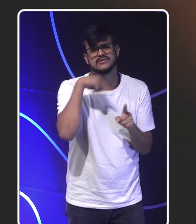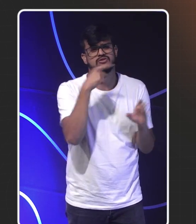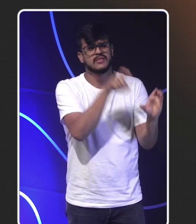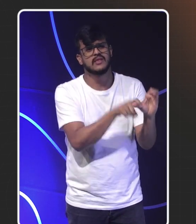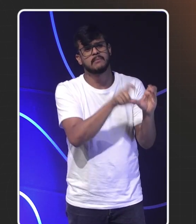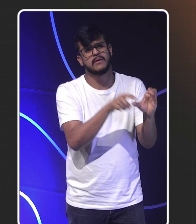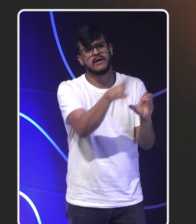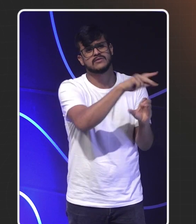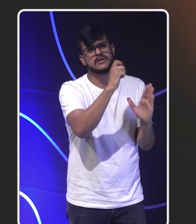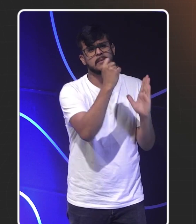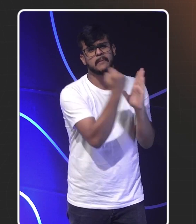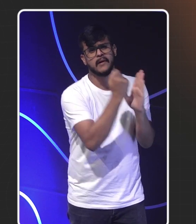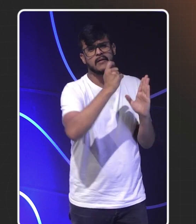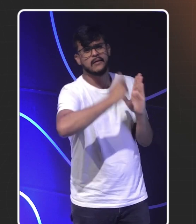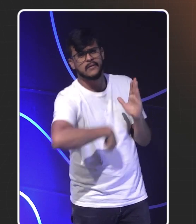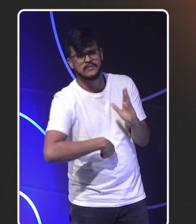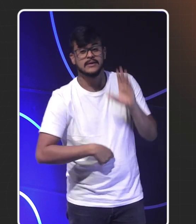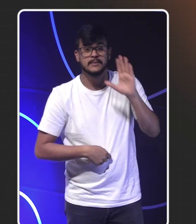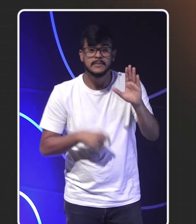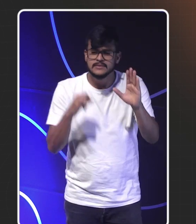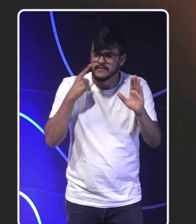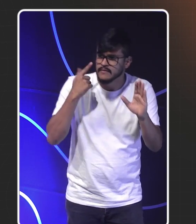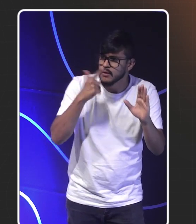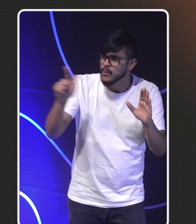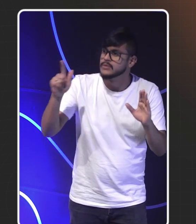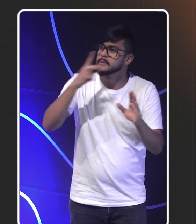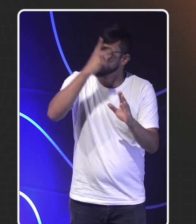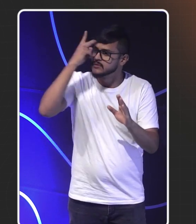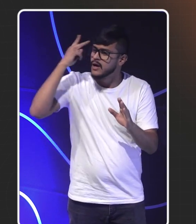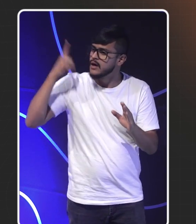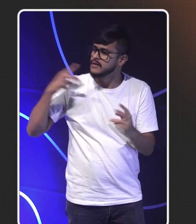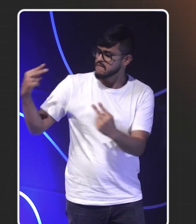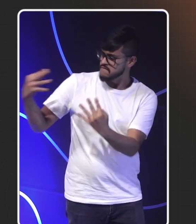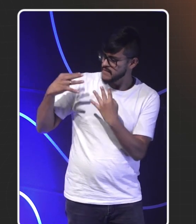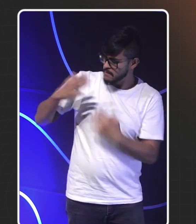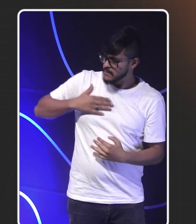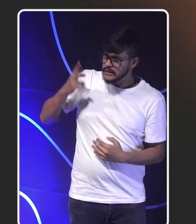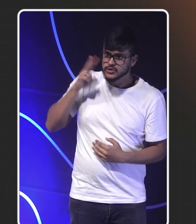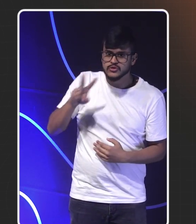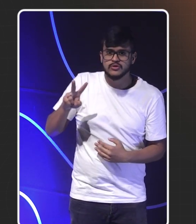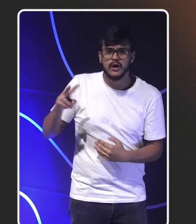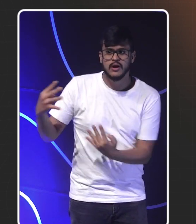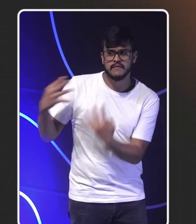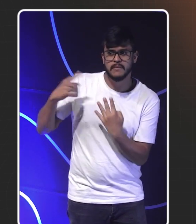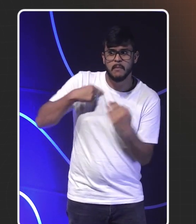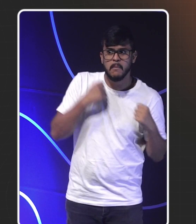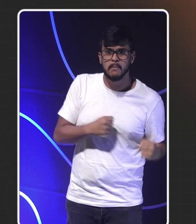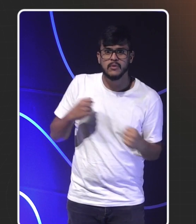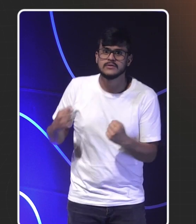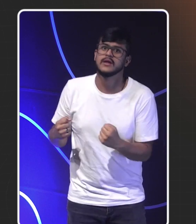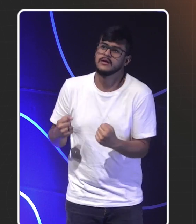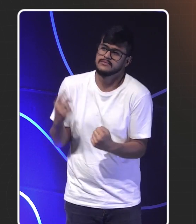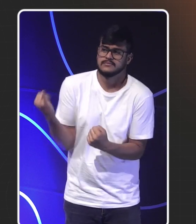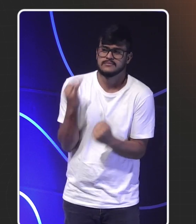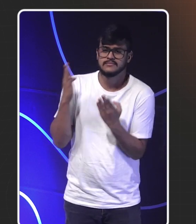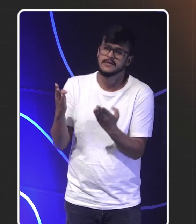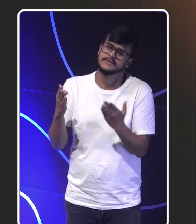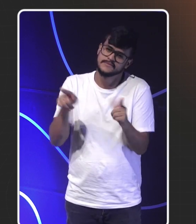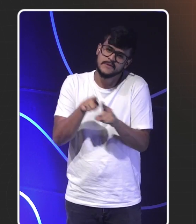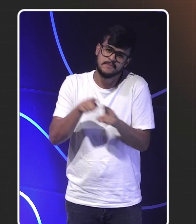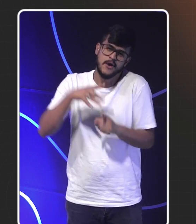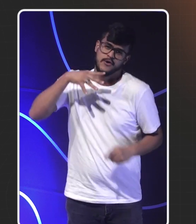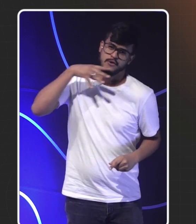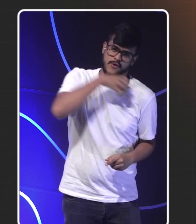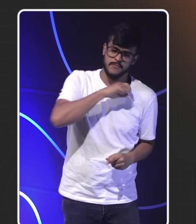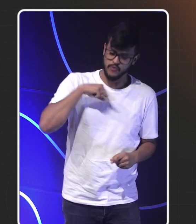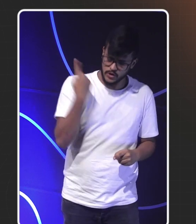nossa comunidade, de quem enxerga a nossa história e a nossa potência também, além de nós mesmos, que é o mais importante.